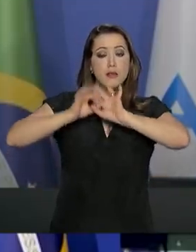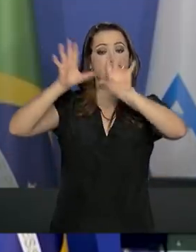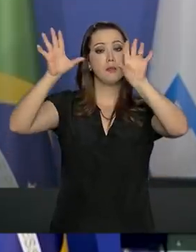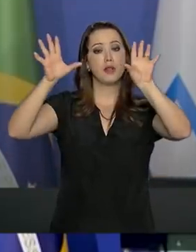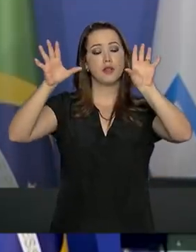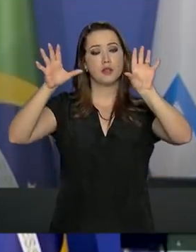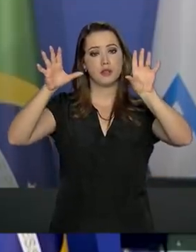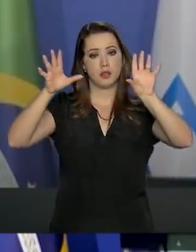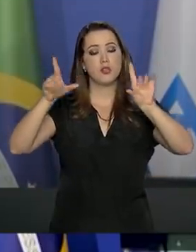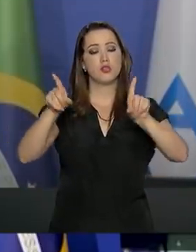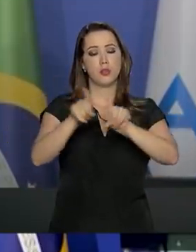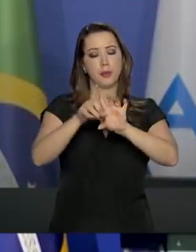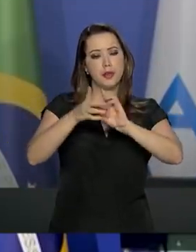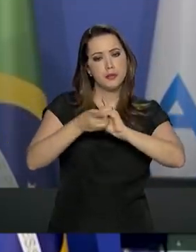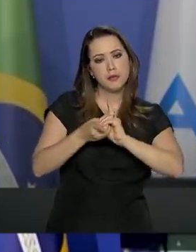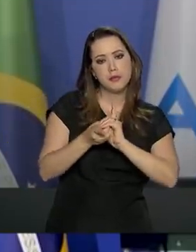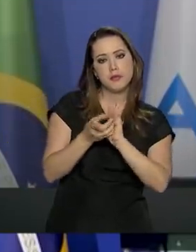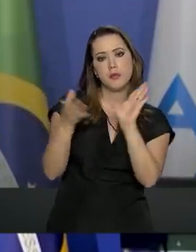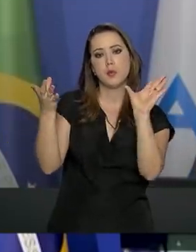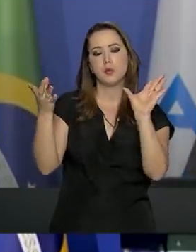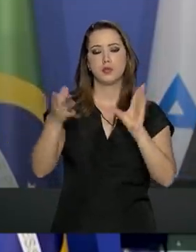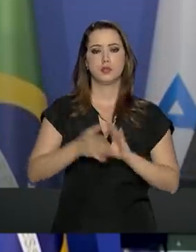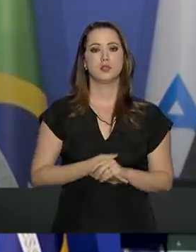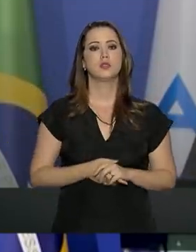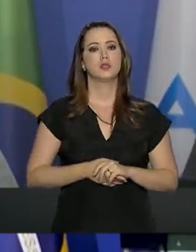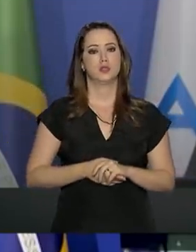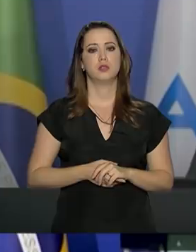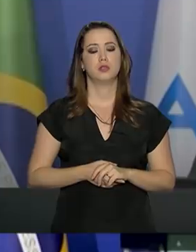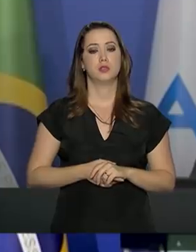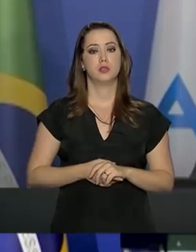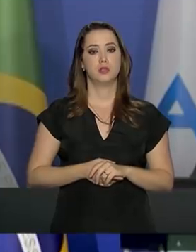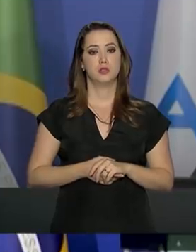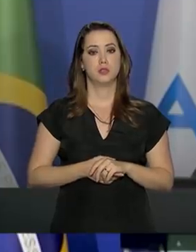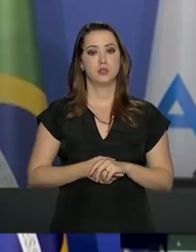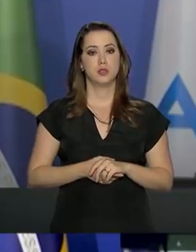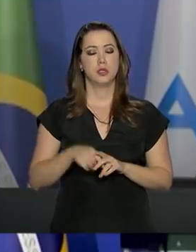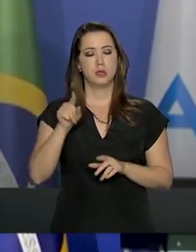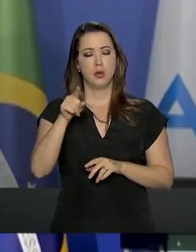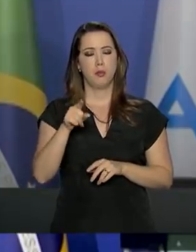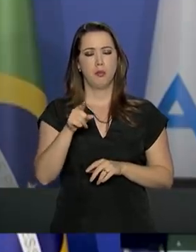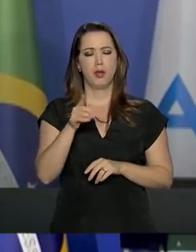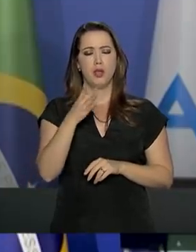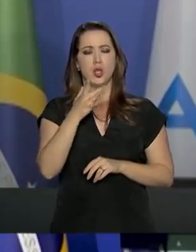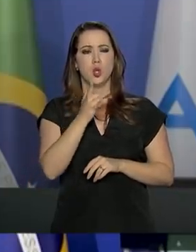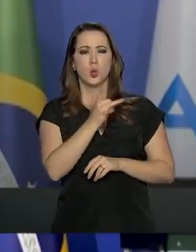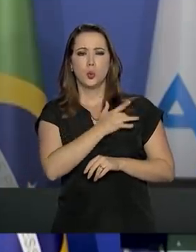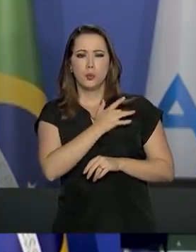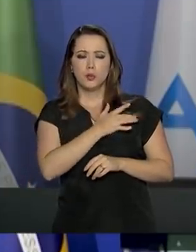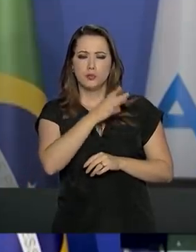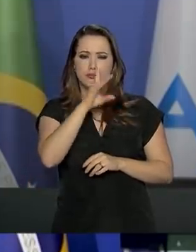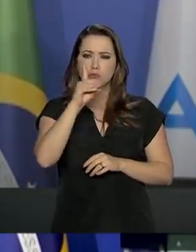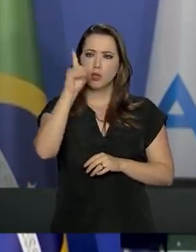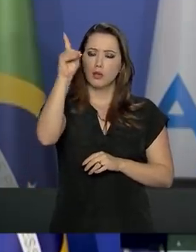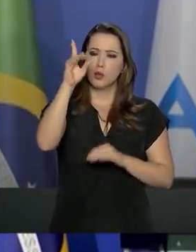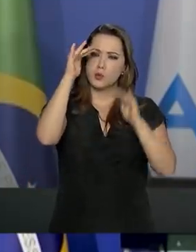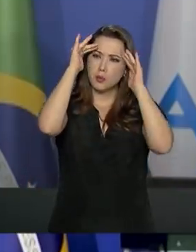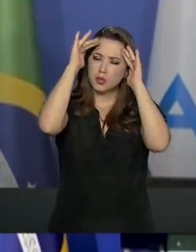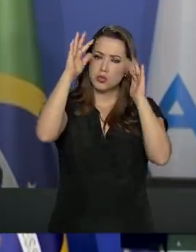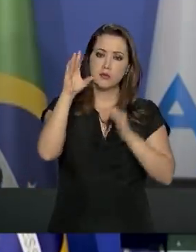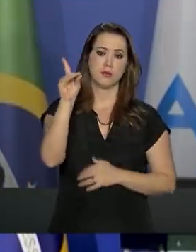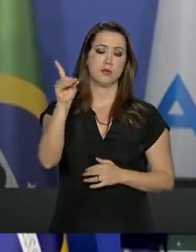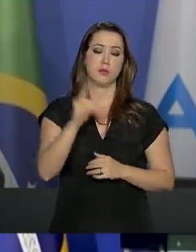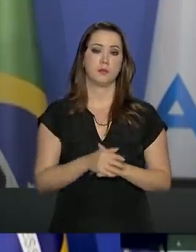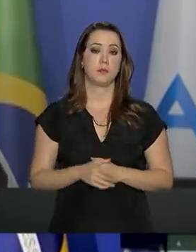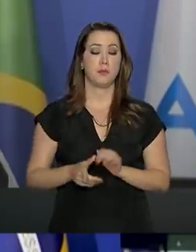Cult for e à democracia. And democracy. E na temência a Deus. And fear for God. Agora há